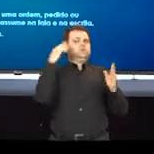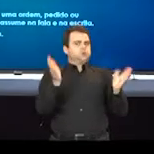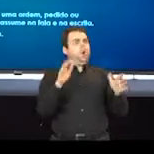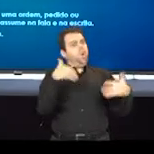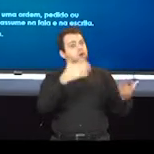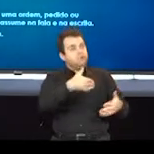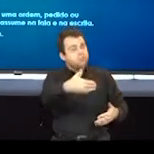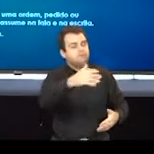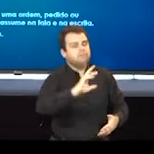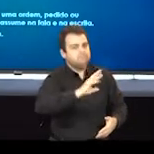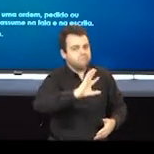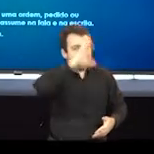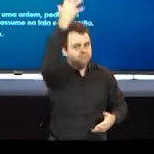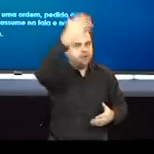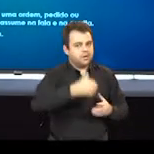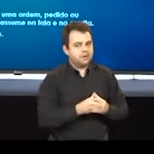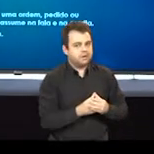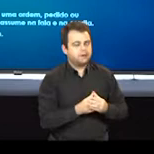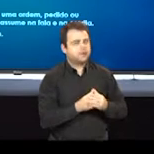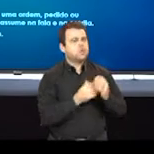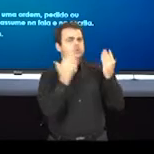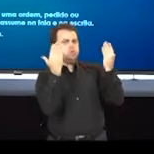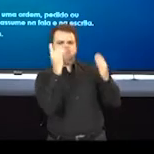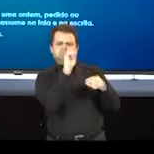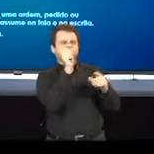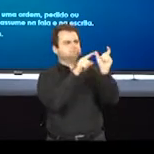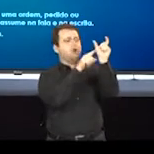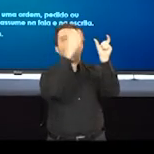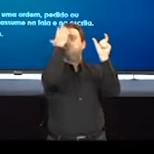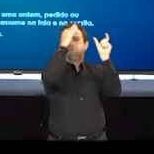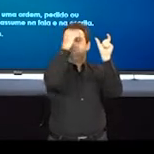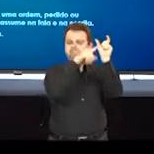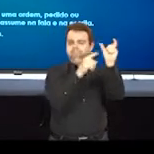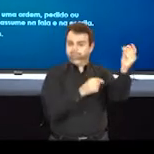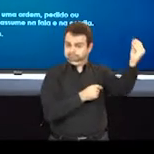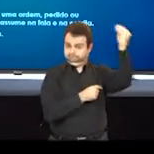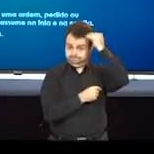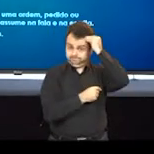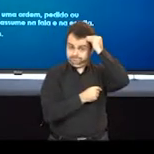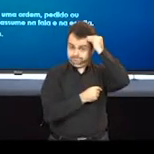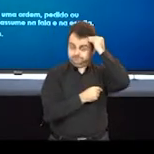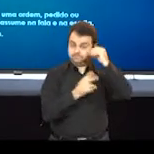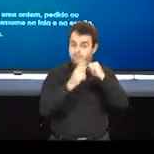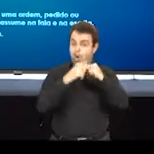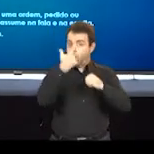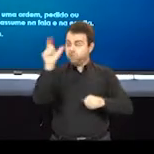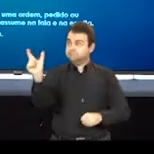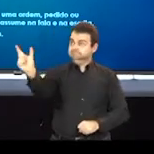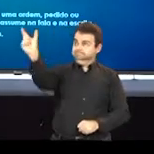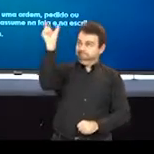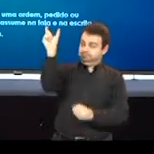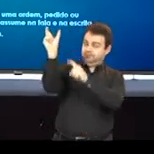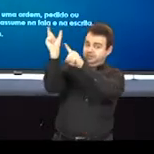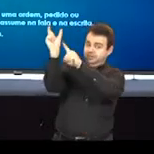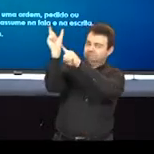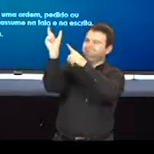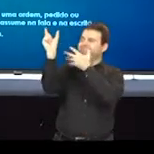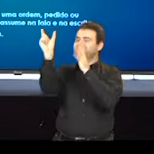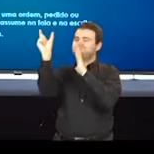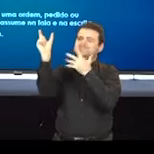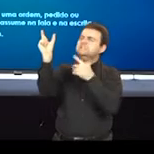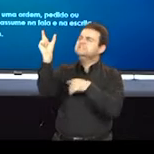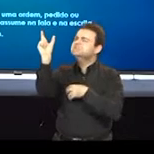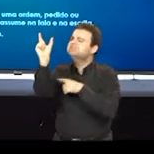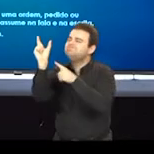Não existe uma dúvida sobre essa ação. Agora, um outro verbo, ele vai expressar uma dúvida. Essa ação não está certa, não